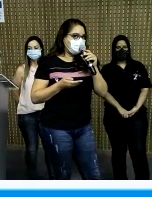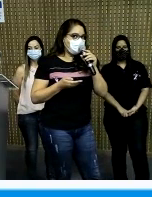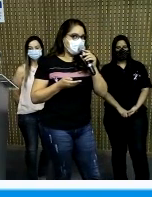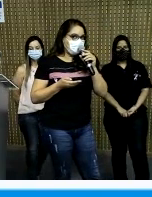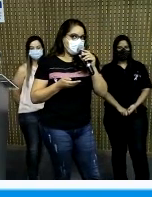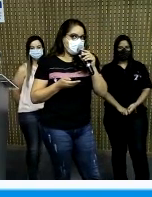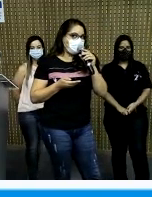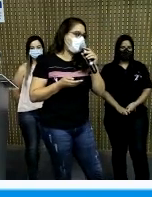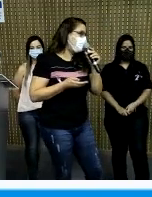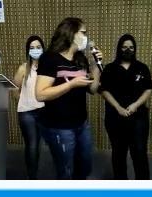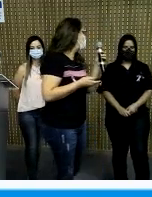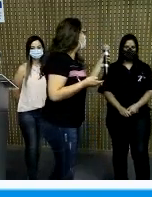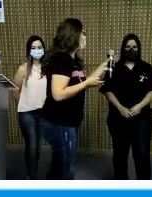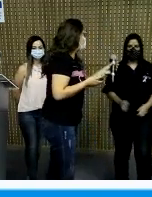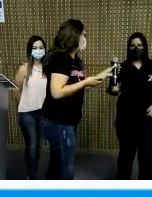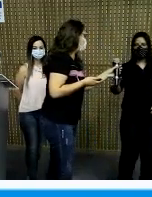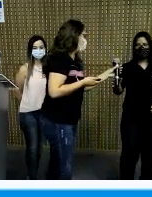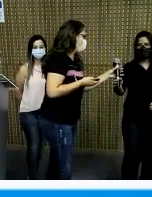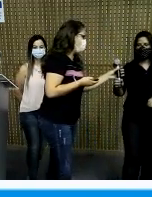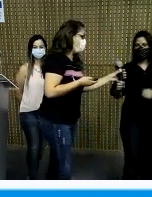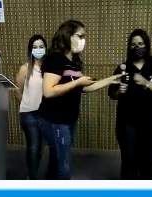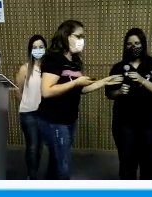esse quadro com vocês, ok?